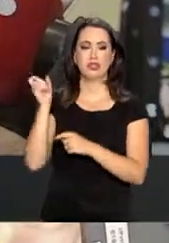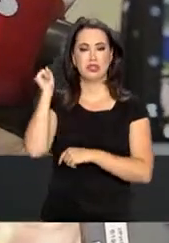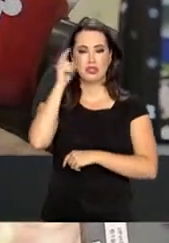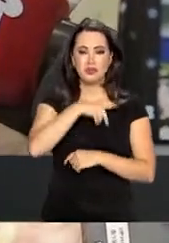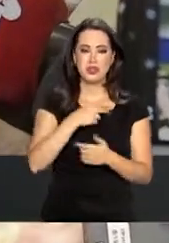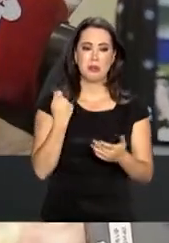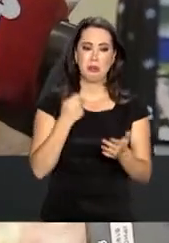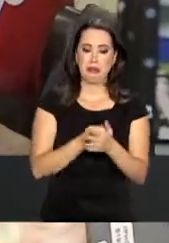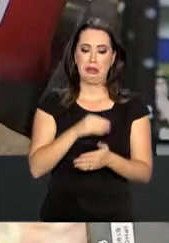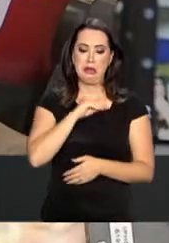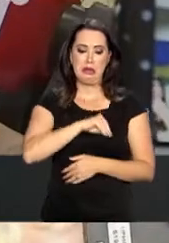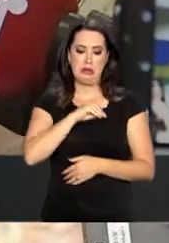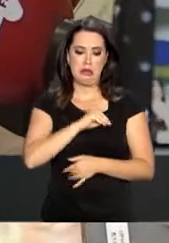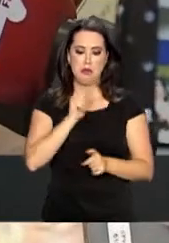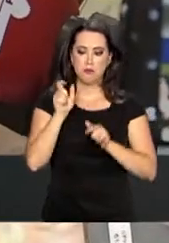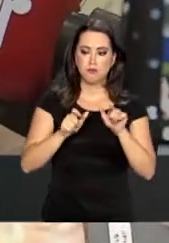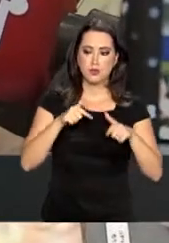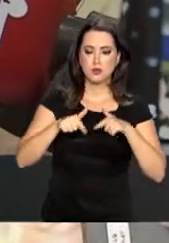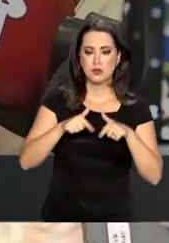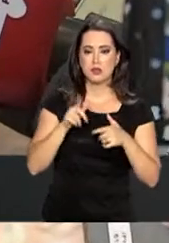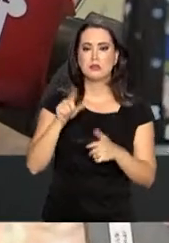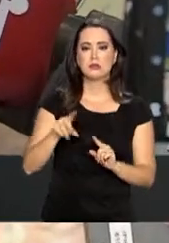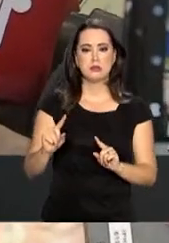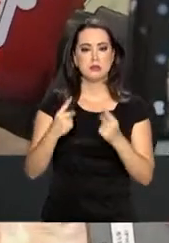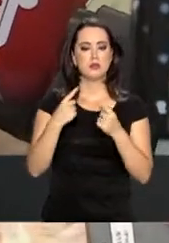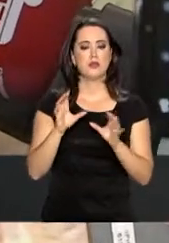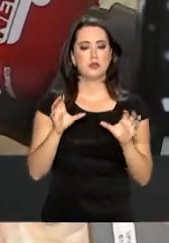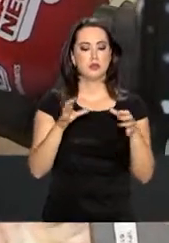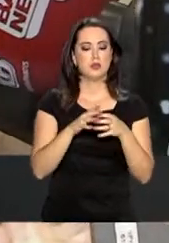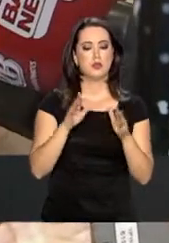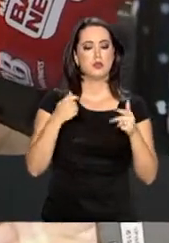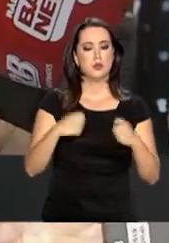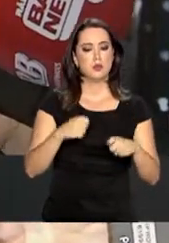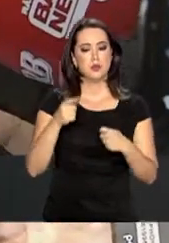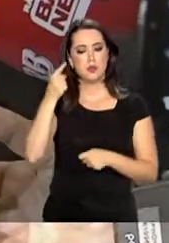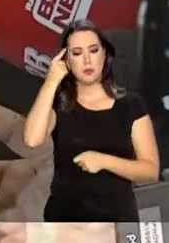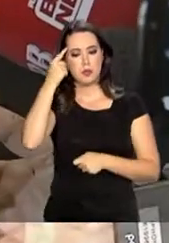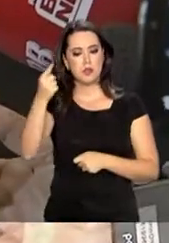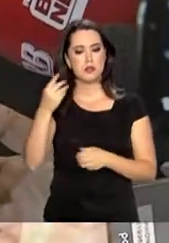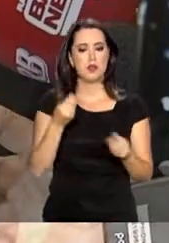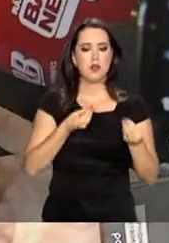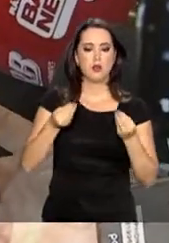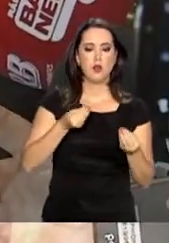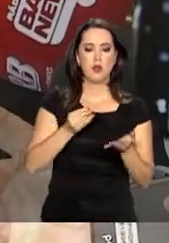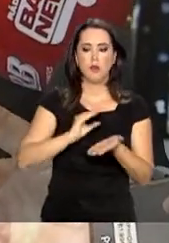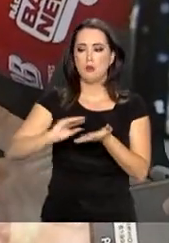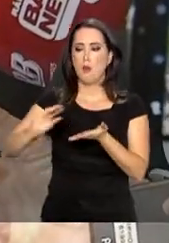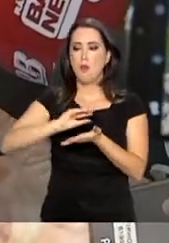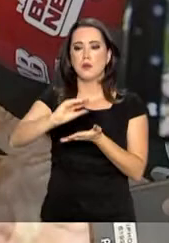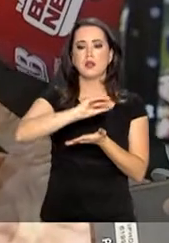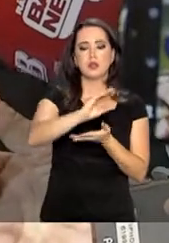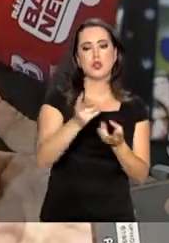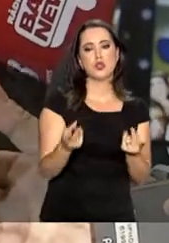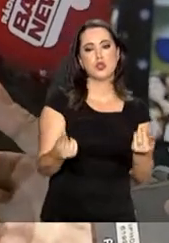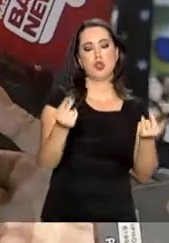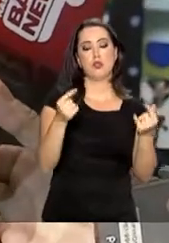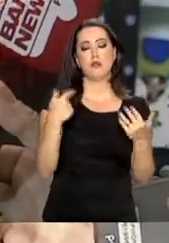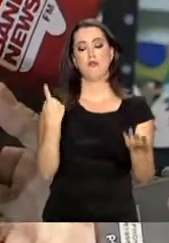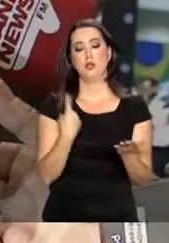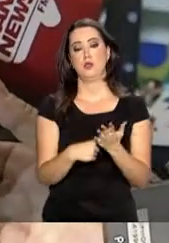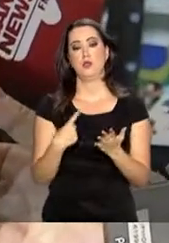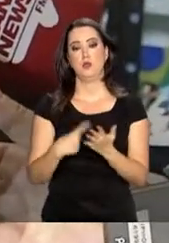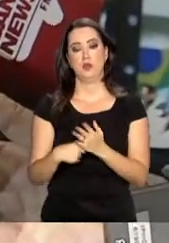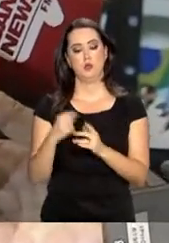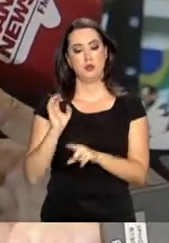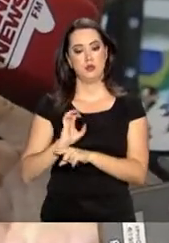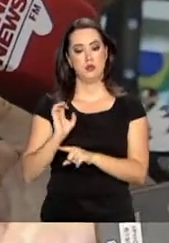folha de pagamento é um desafio, né, para os servidores. Então tem que ser repensado essa redistribuição de recursos e, obviamente, os compromissos dos